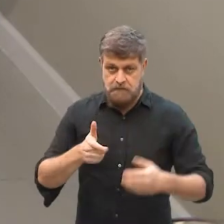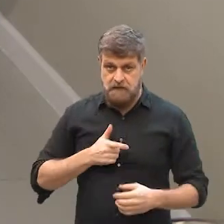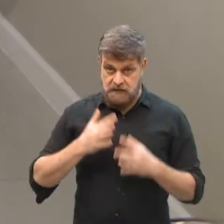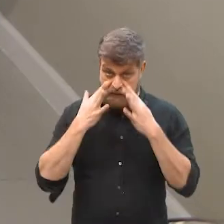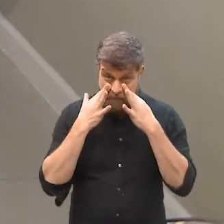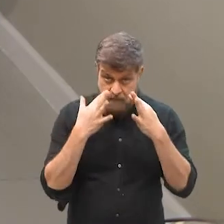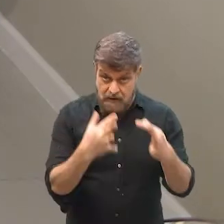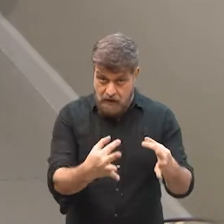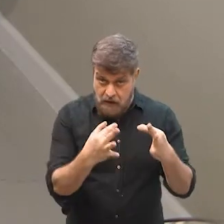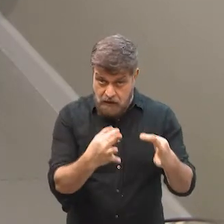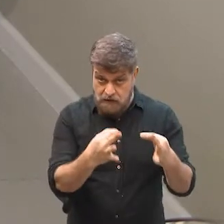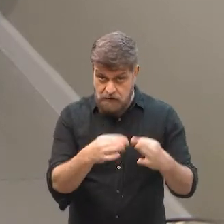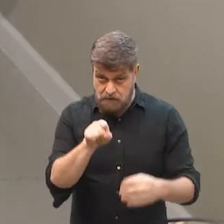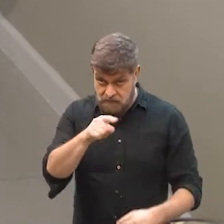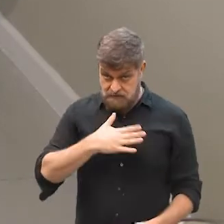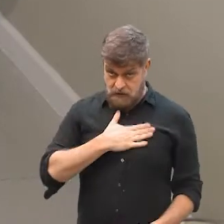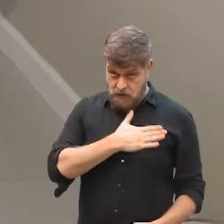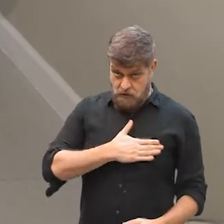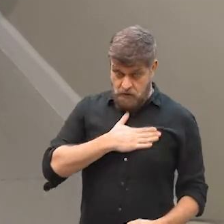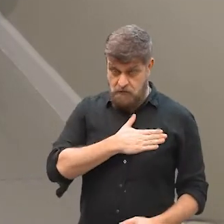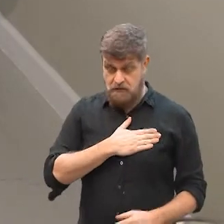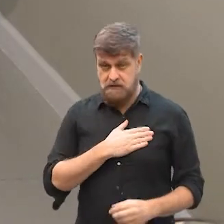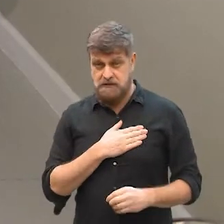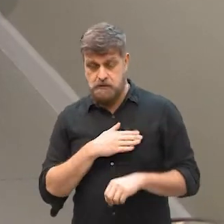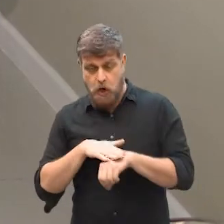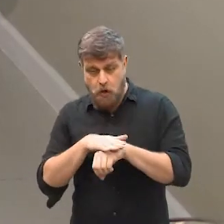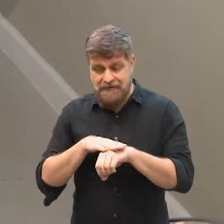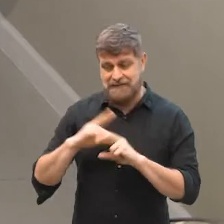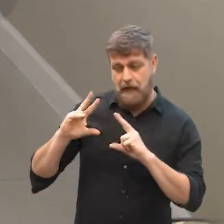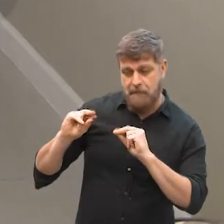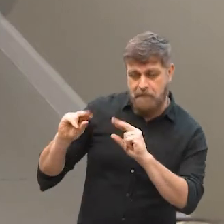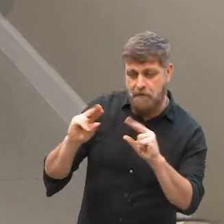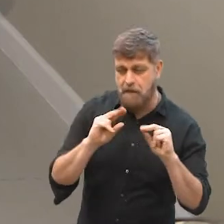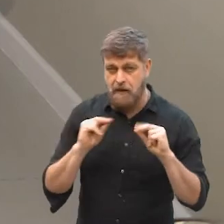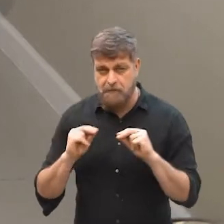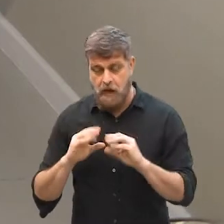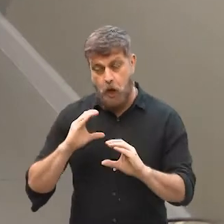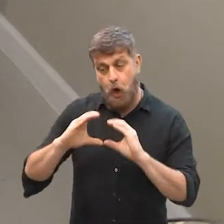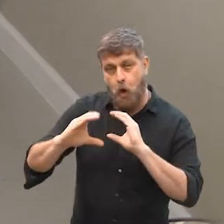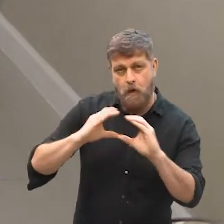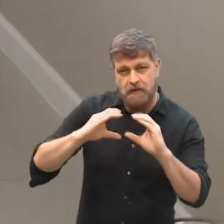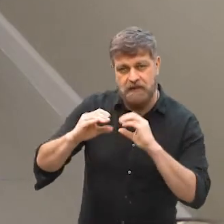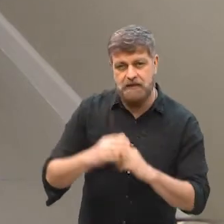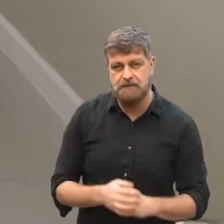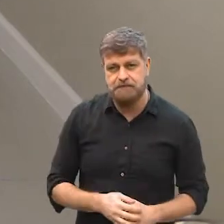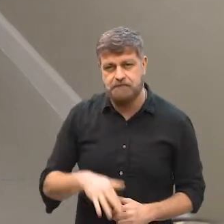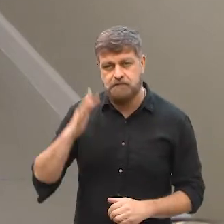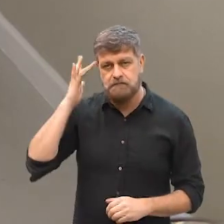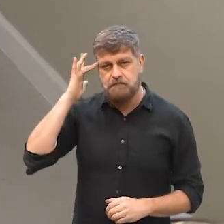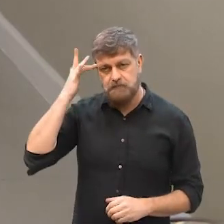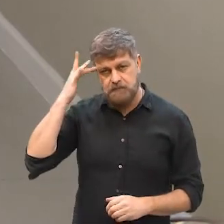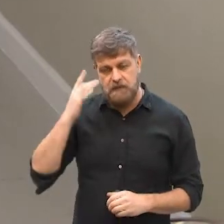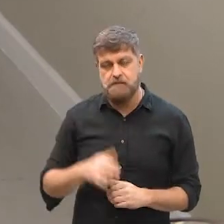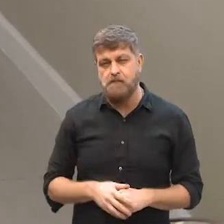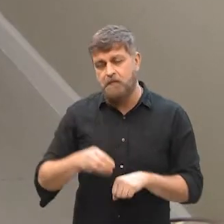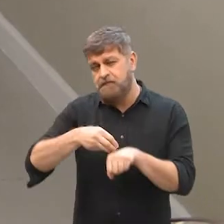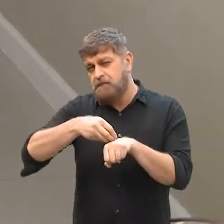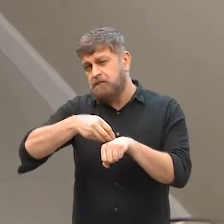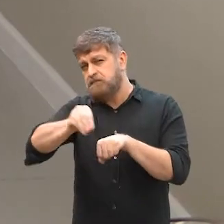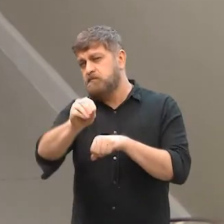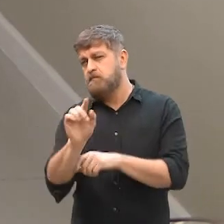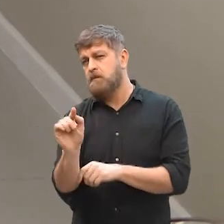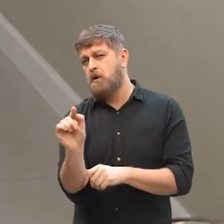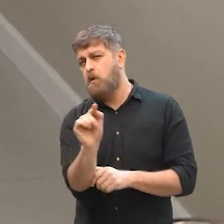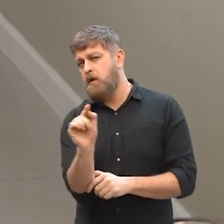atento a isso, se você gosta de conversar, de se comunicar. E eu acho assim, que como dica,